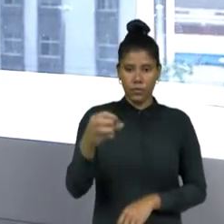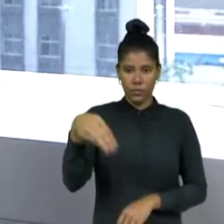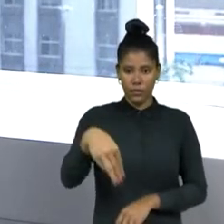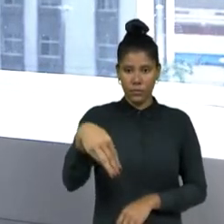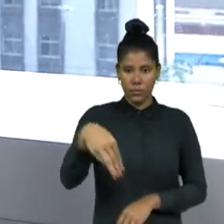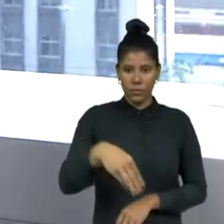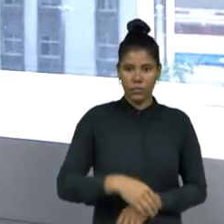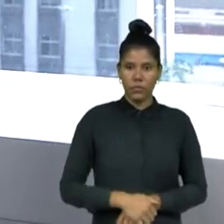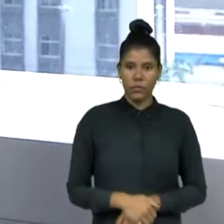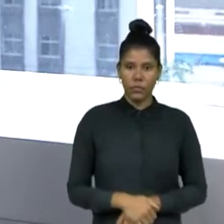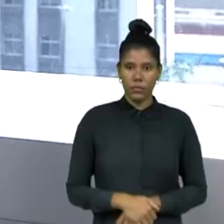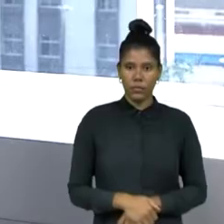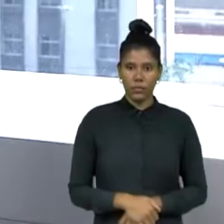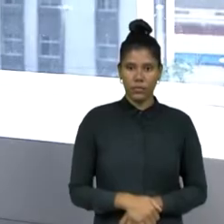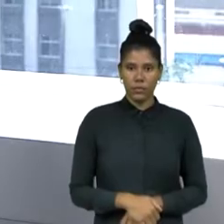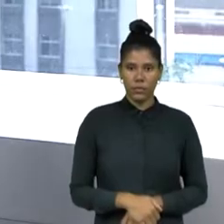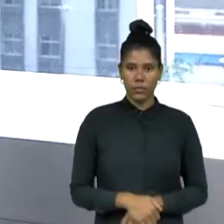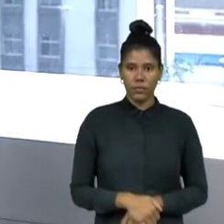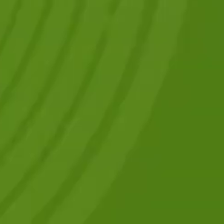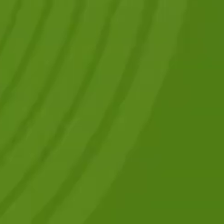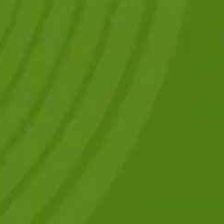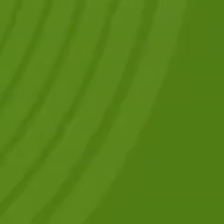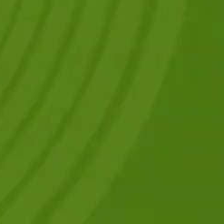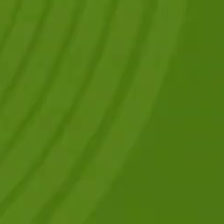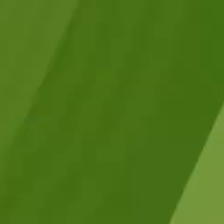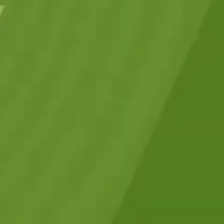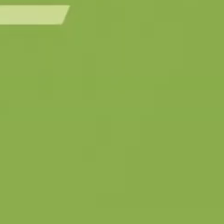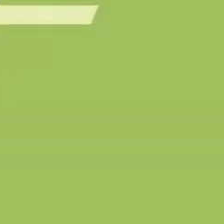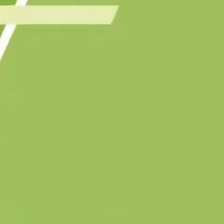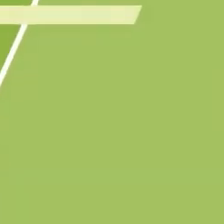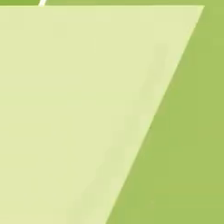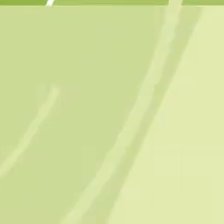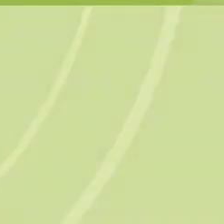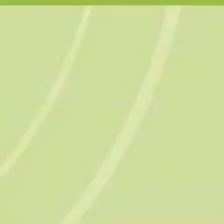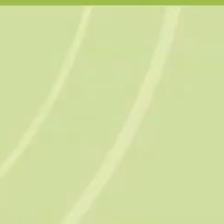o Primeiro Expediente volta em instantes.